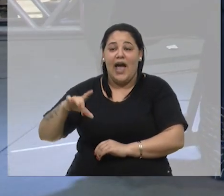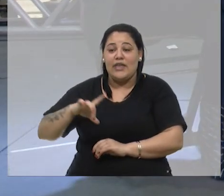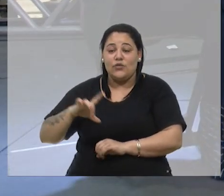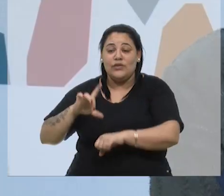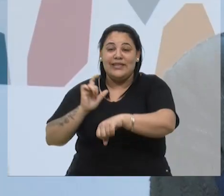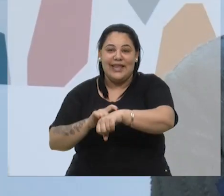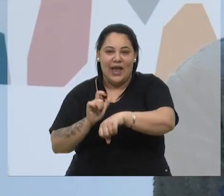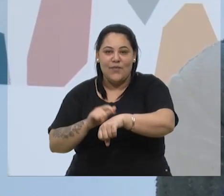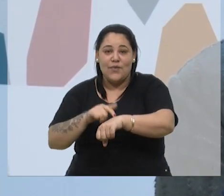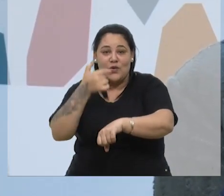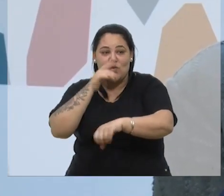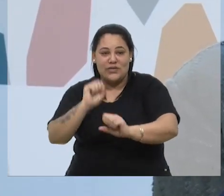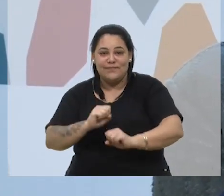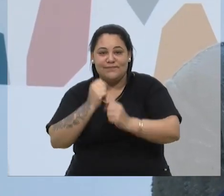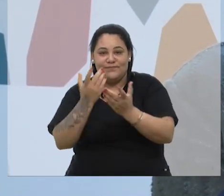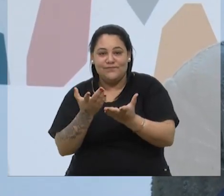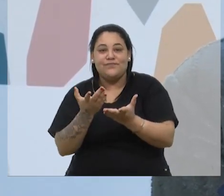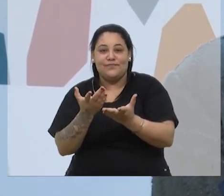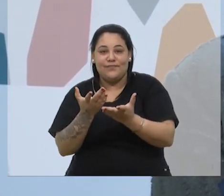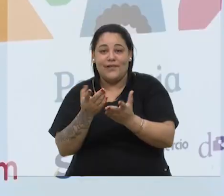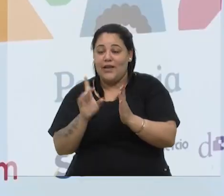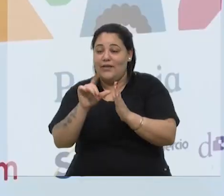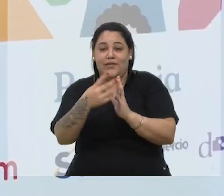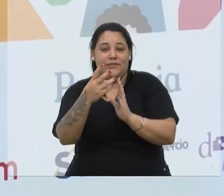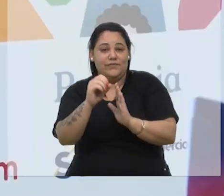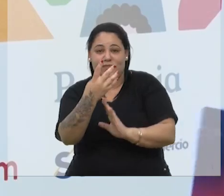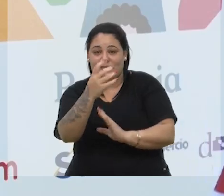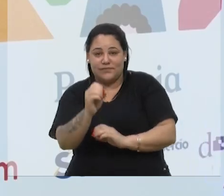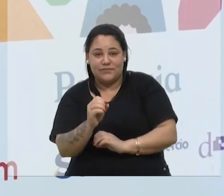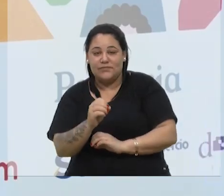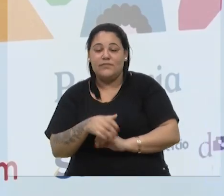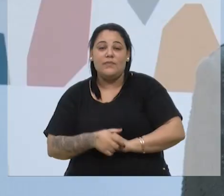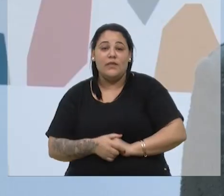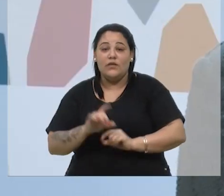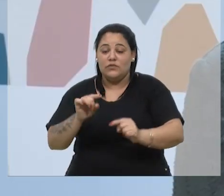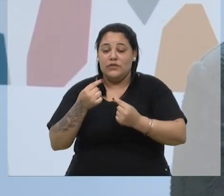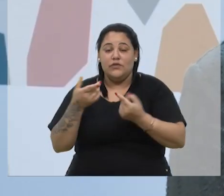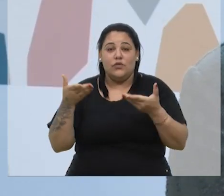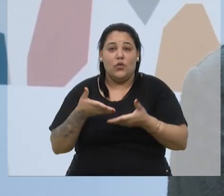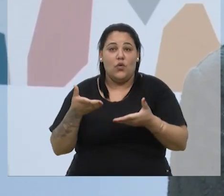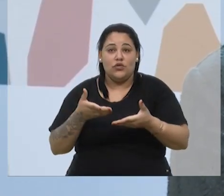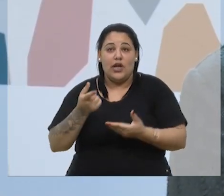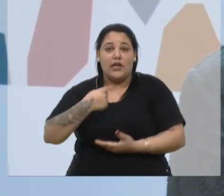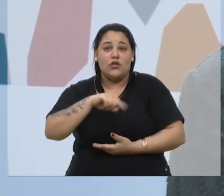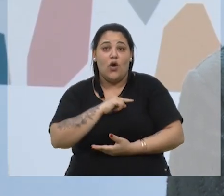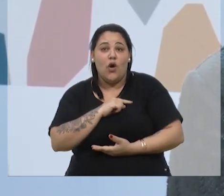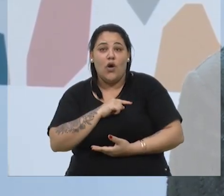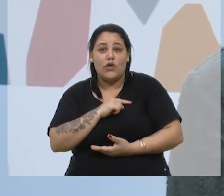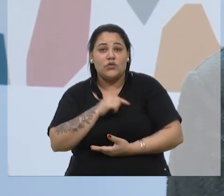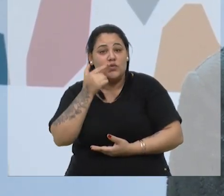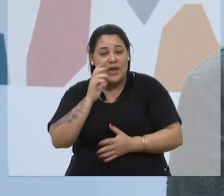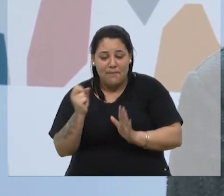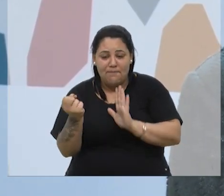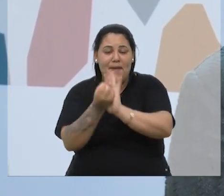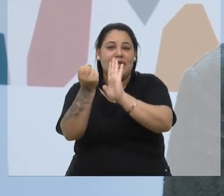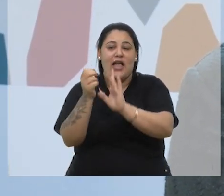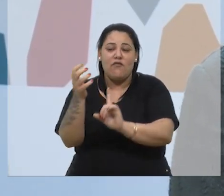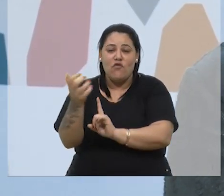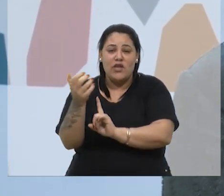tem que falar agora. Depois a pessoa lê, cada um de um jeito também. Muito bom. É tão extraordinário porque ele